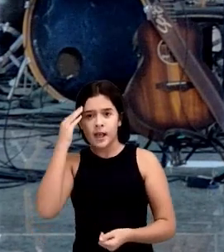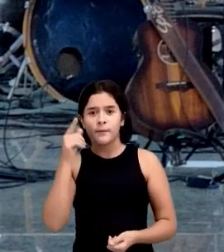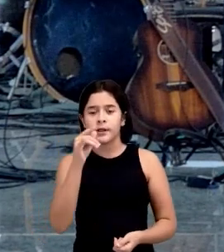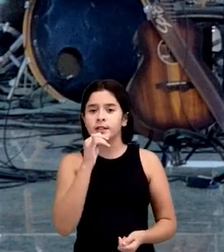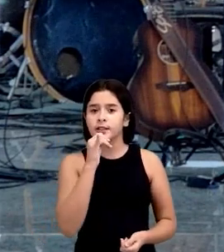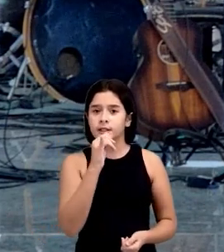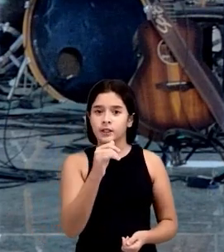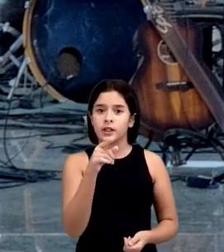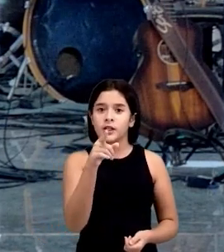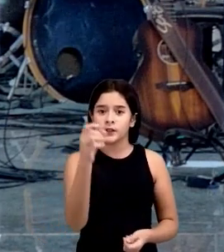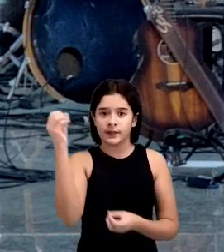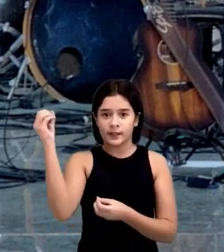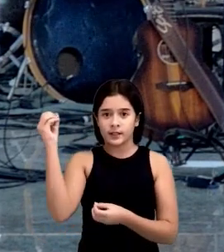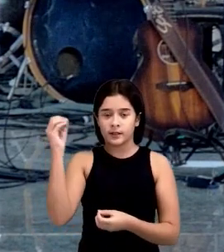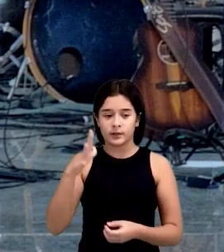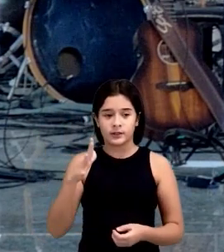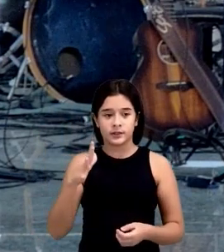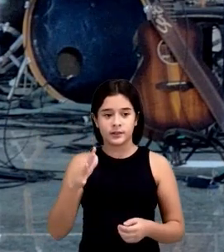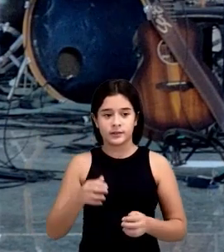você é destaque.